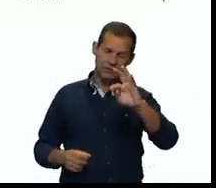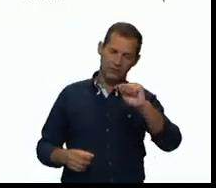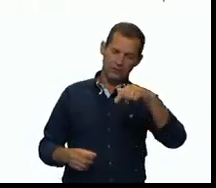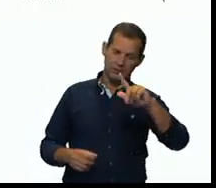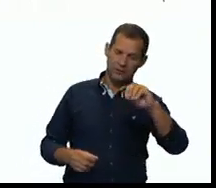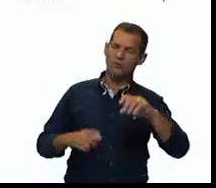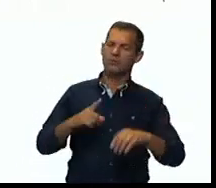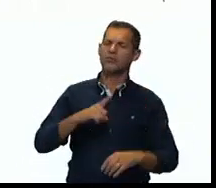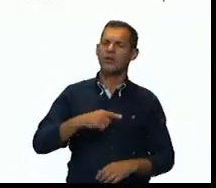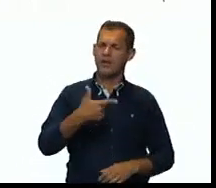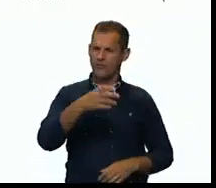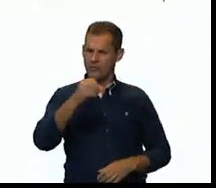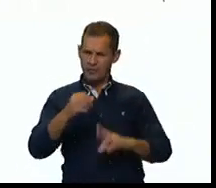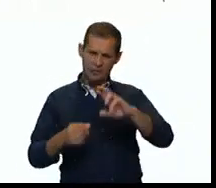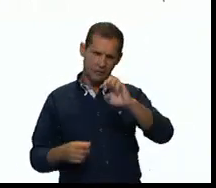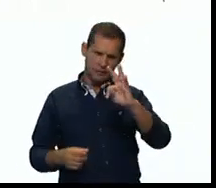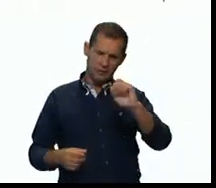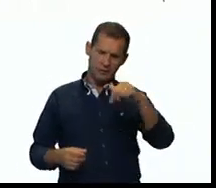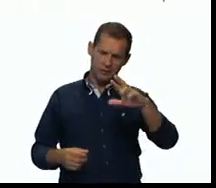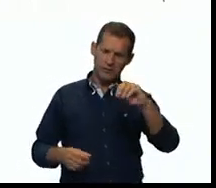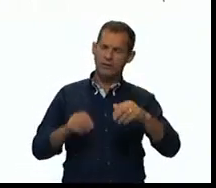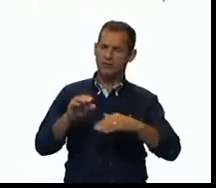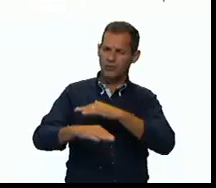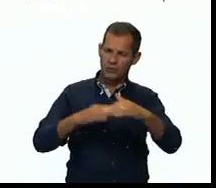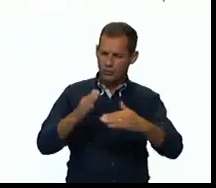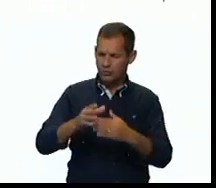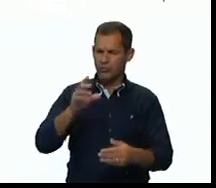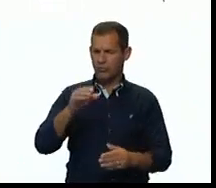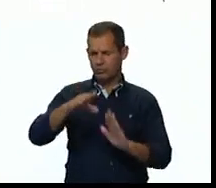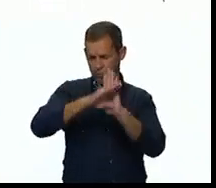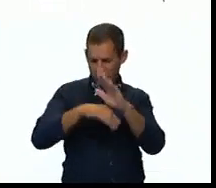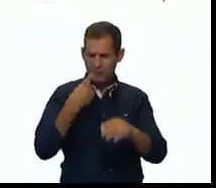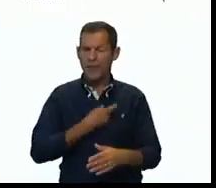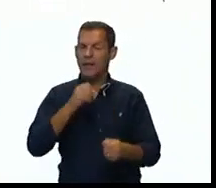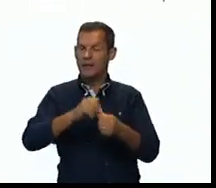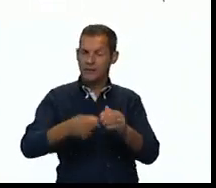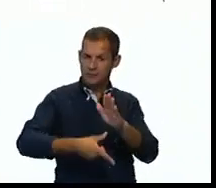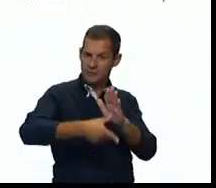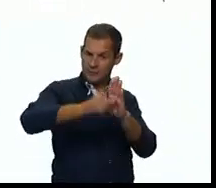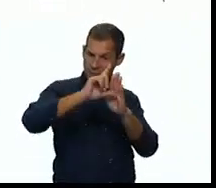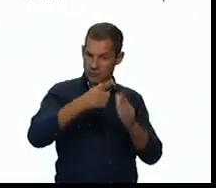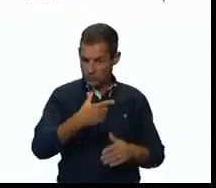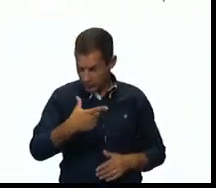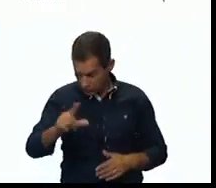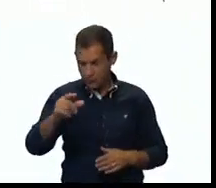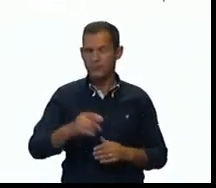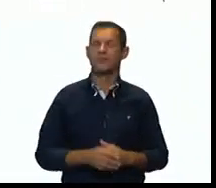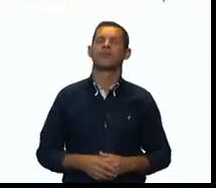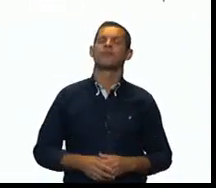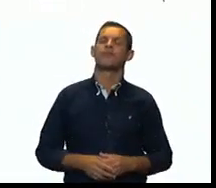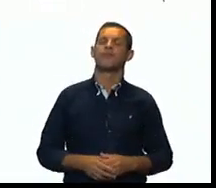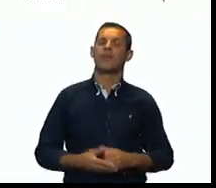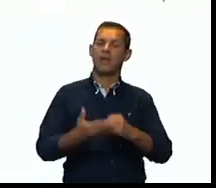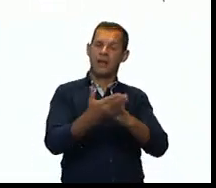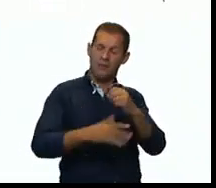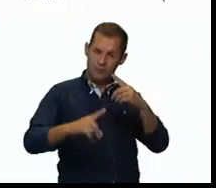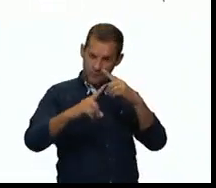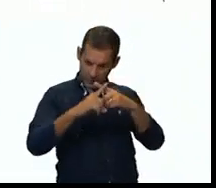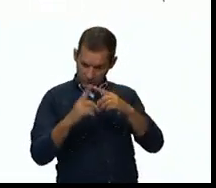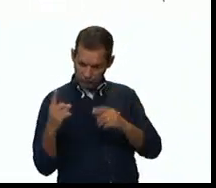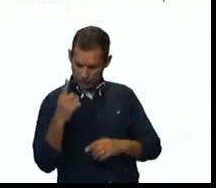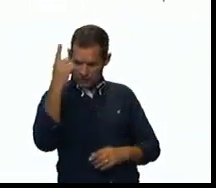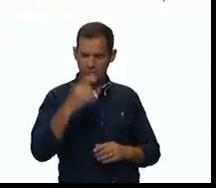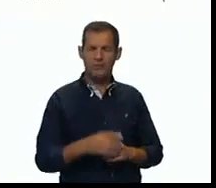Quando eu tenho 20 retângulos e repito todo aquele processo que a gente fez anteriormente, ou seja, base vezes